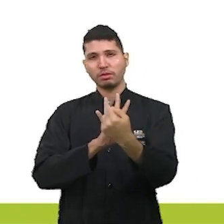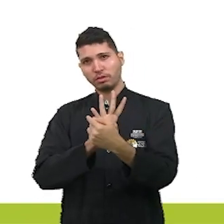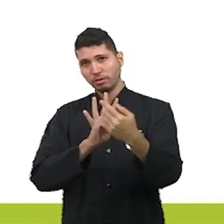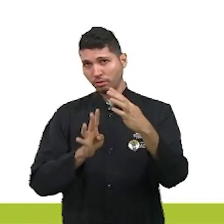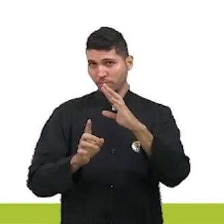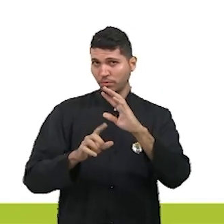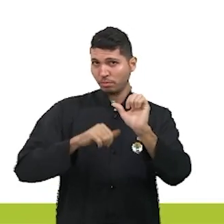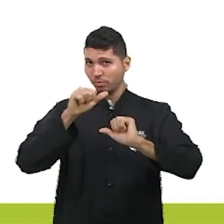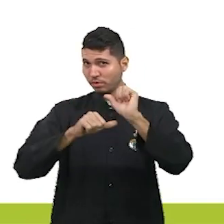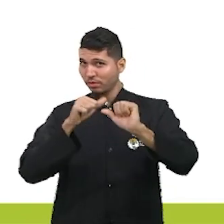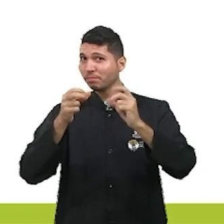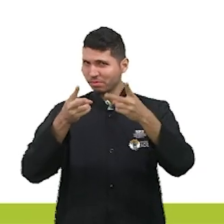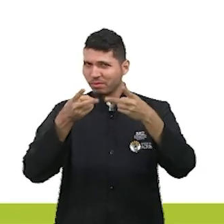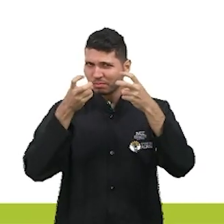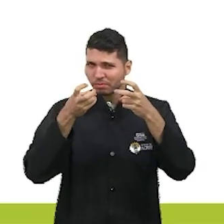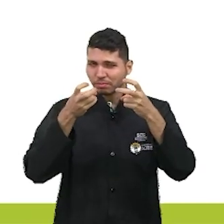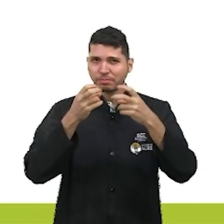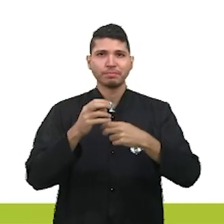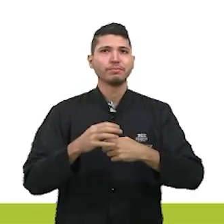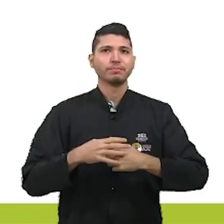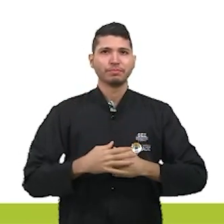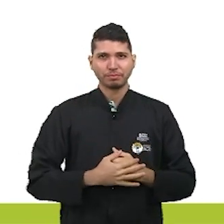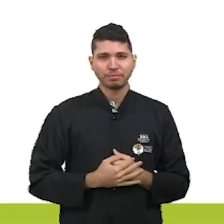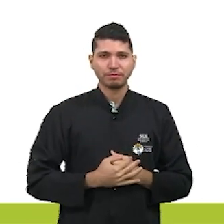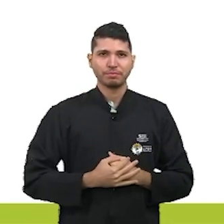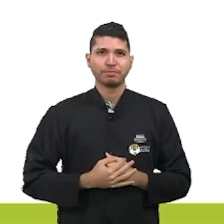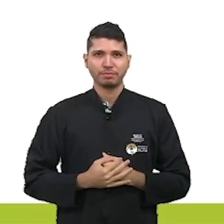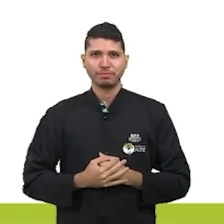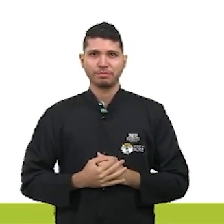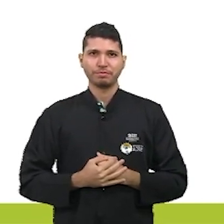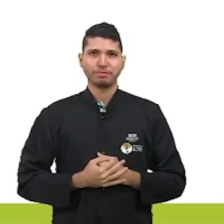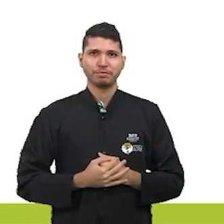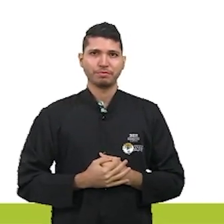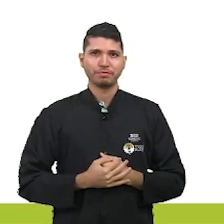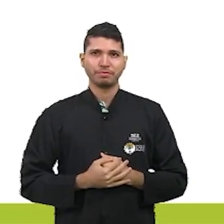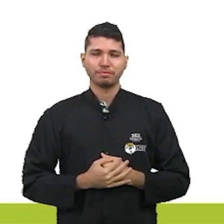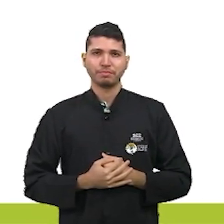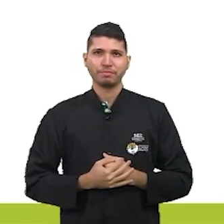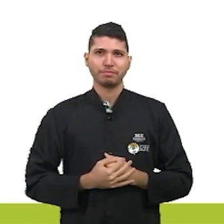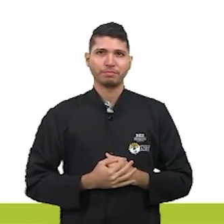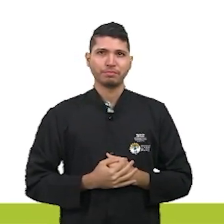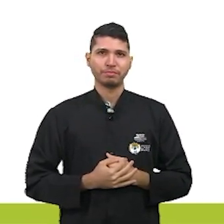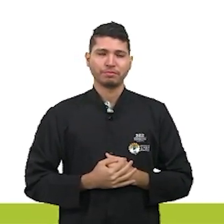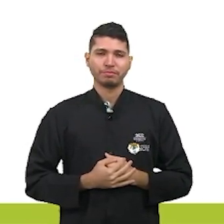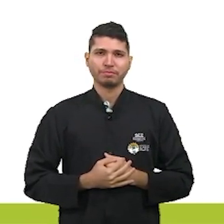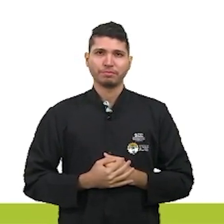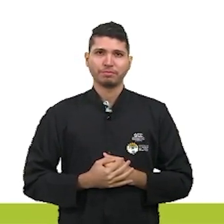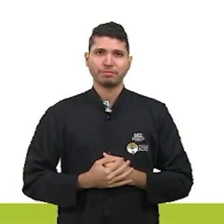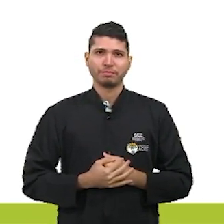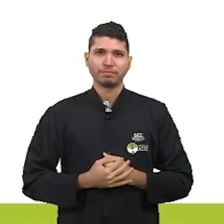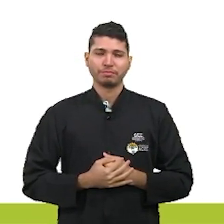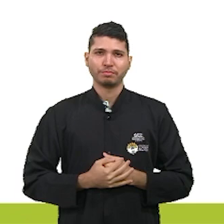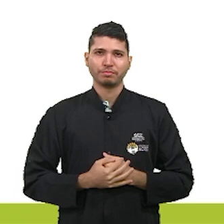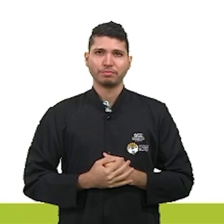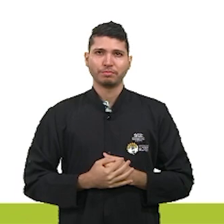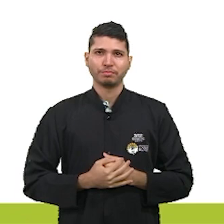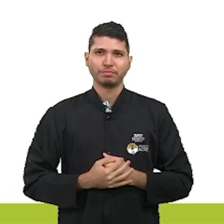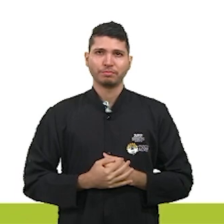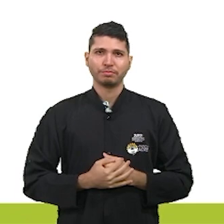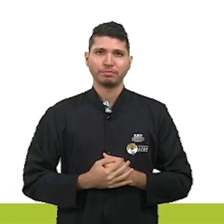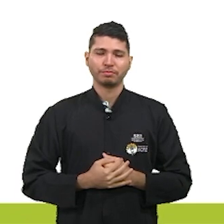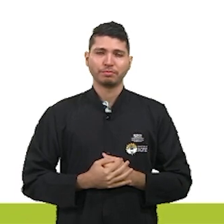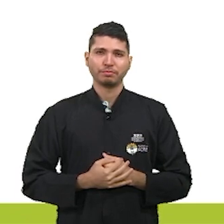B e C, ou A, C e B, ou B, A, C e assim por diante, é o mesmo grupo de